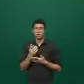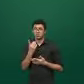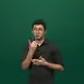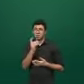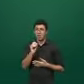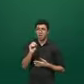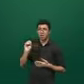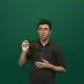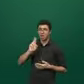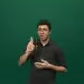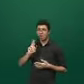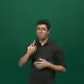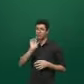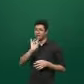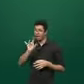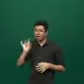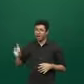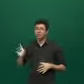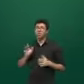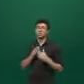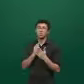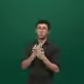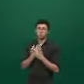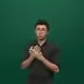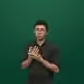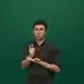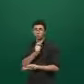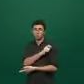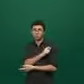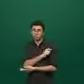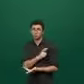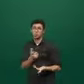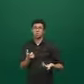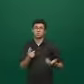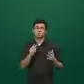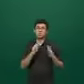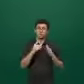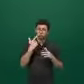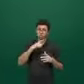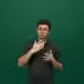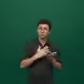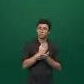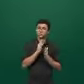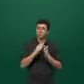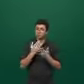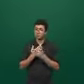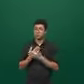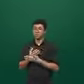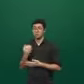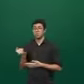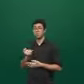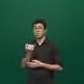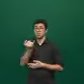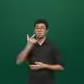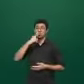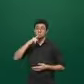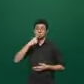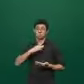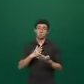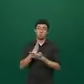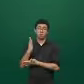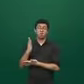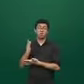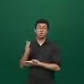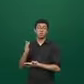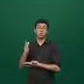esteja matriculado numa escola, e com requisitos. Isso foi super importante para alavancar, né? Tanto que você pega